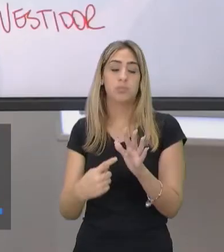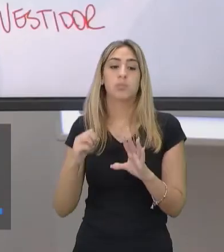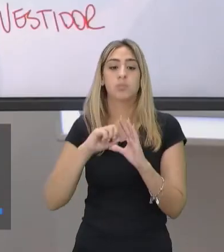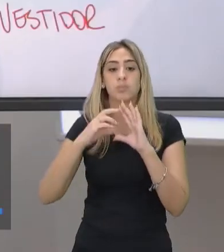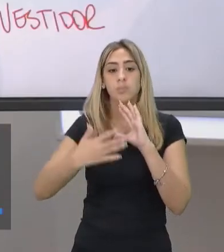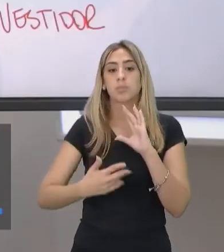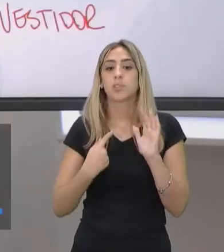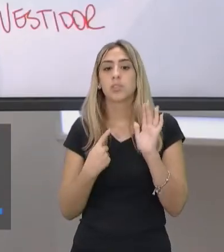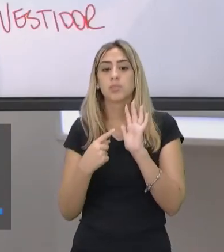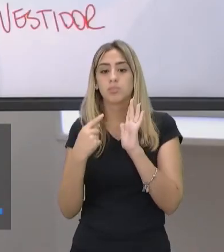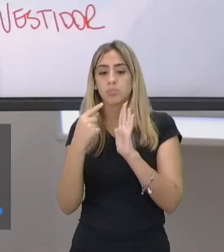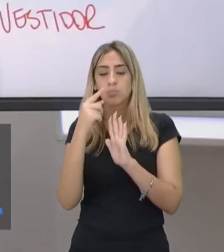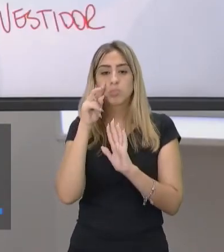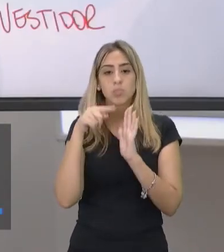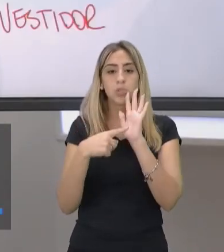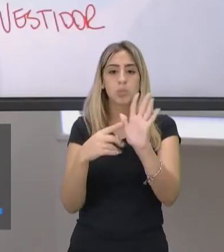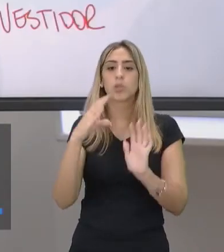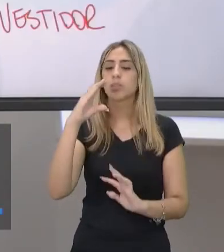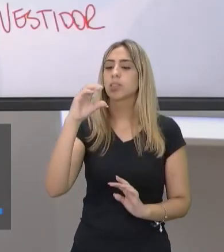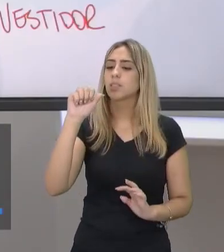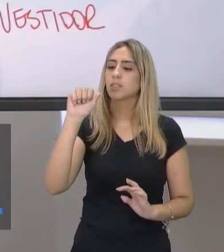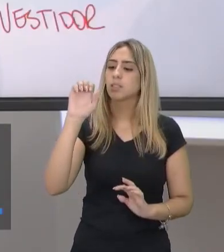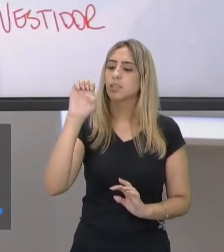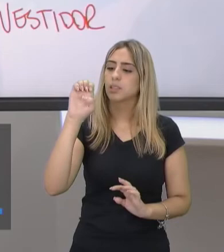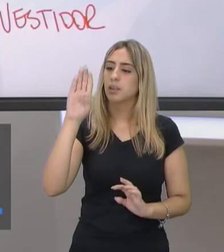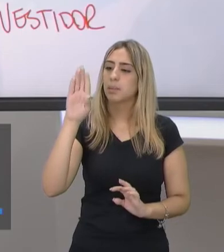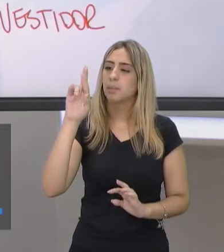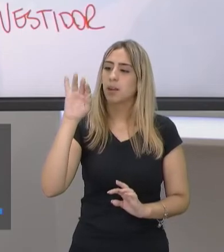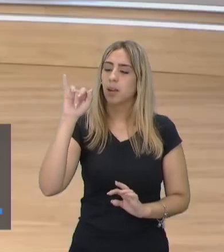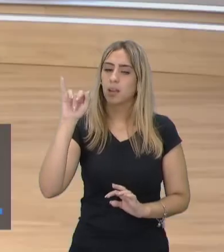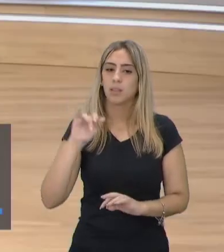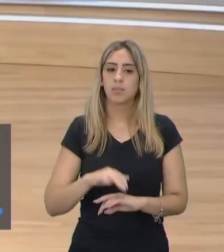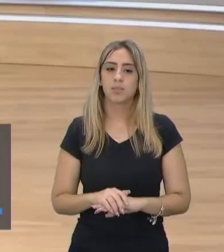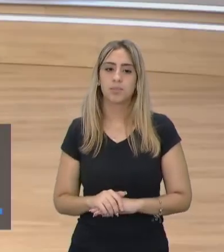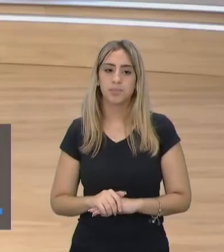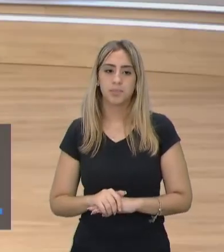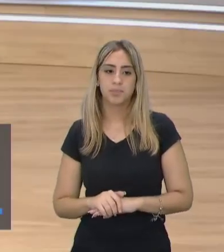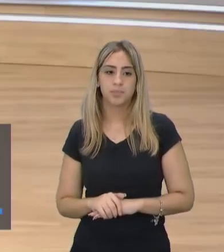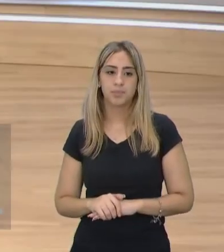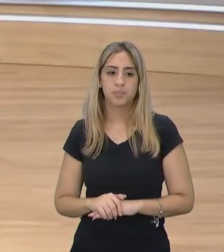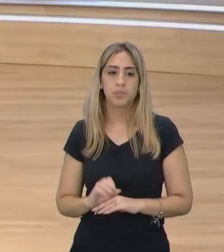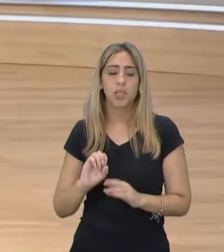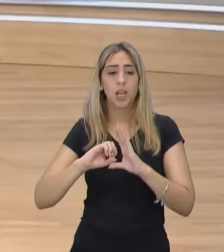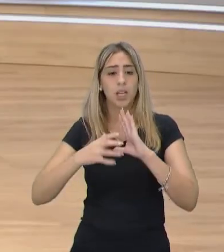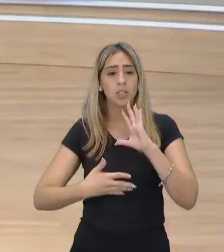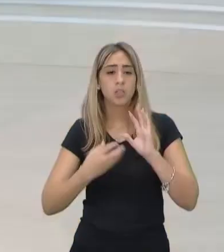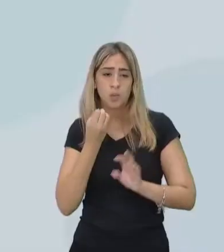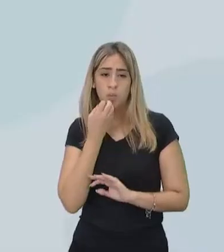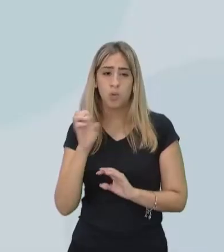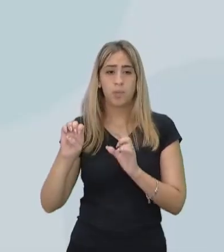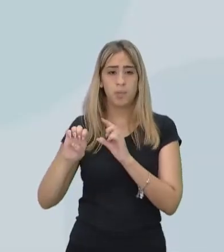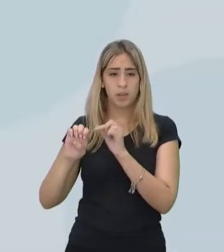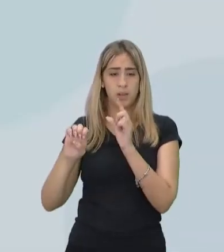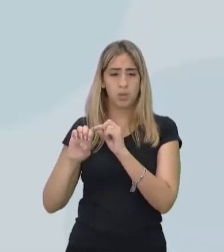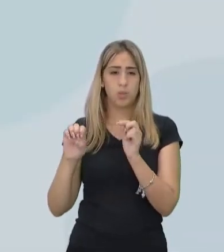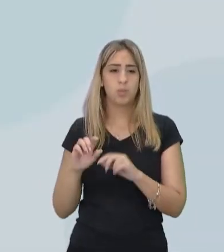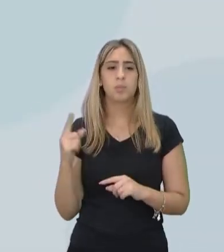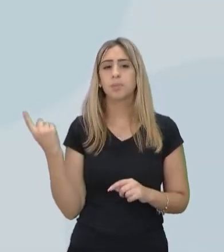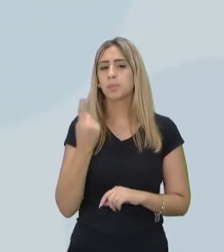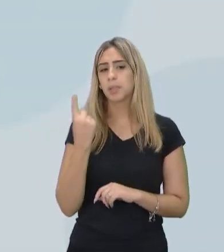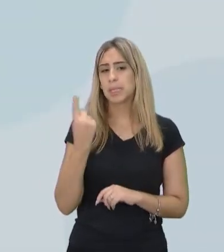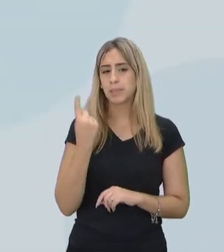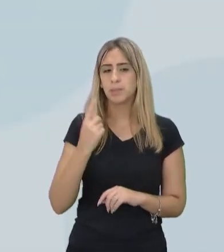que foram apontadas pelo Sebrae. Certo. Características de um bom empreendedor. Então vamos lá. Olha lá, características de um empreendedor.